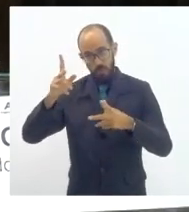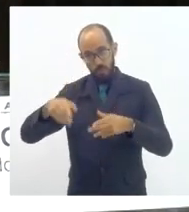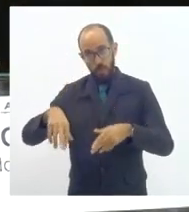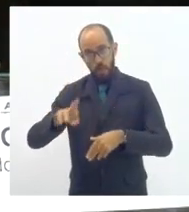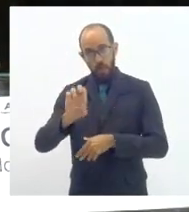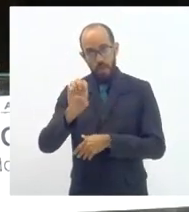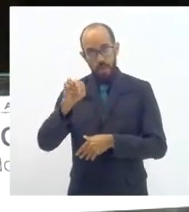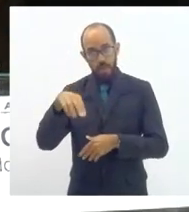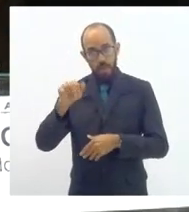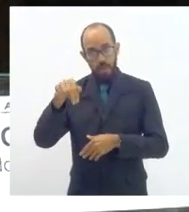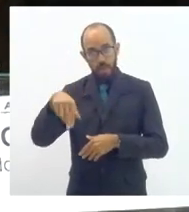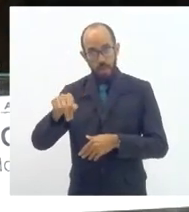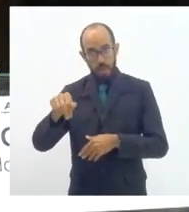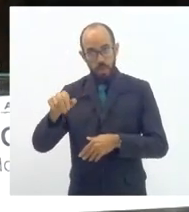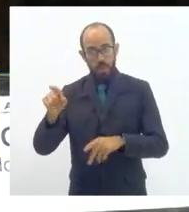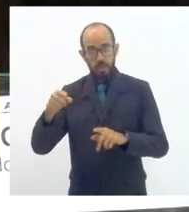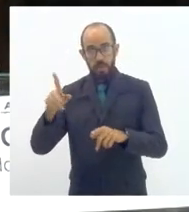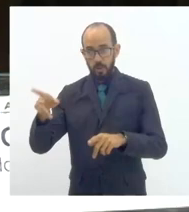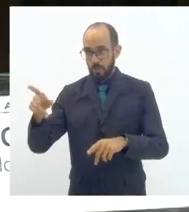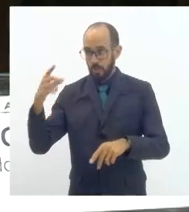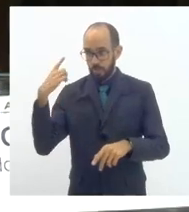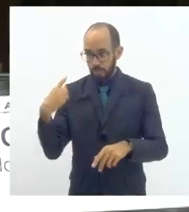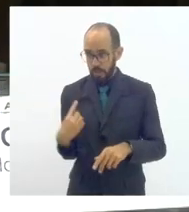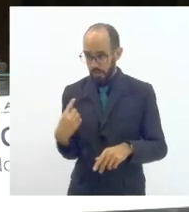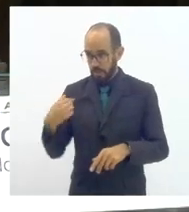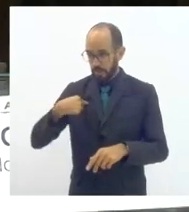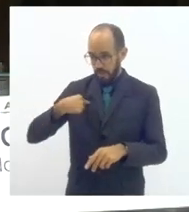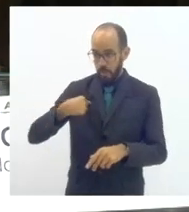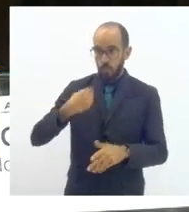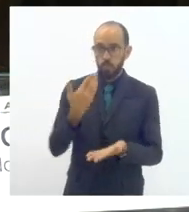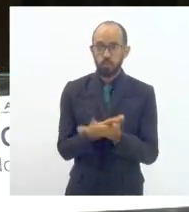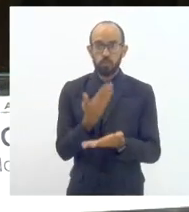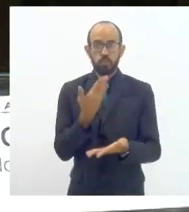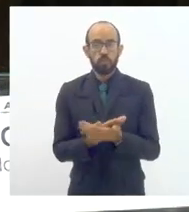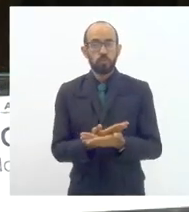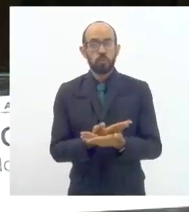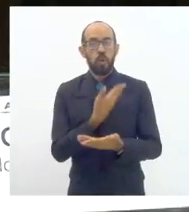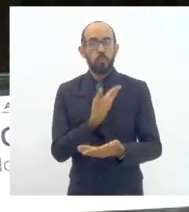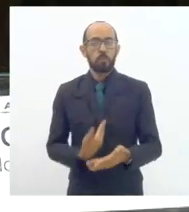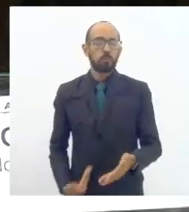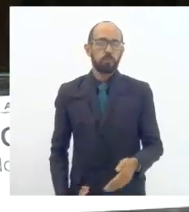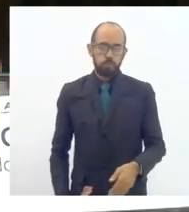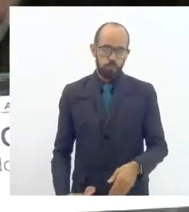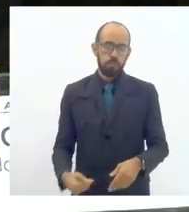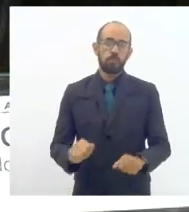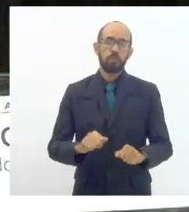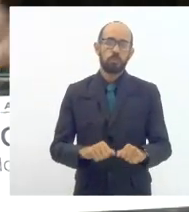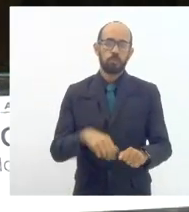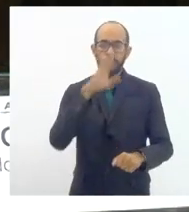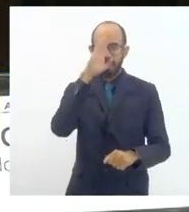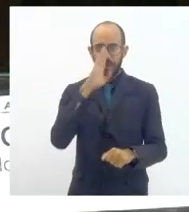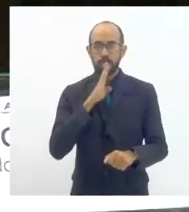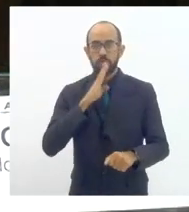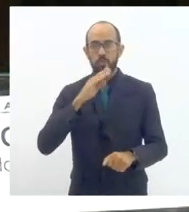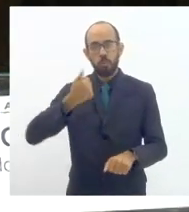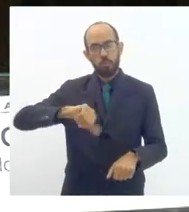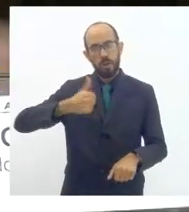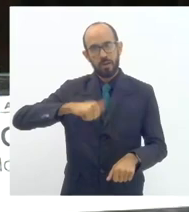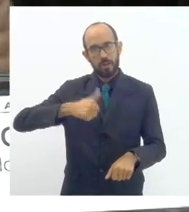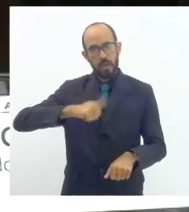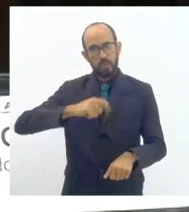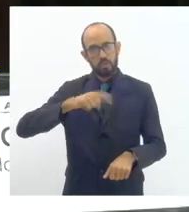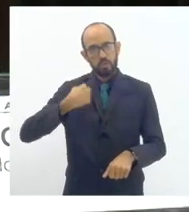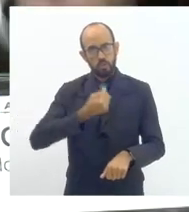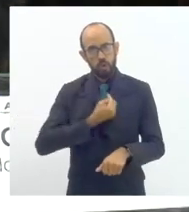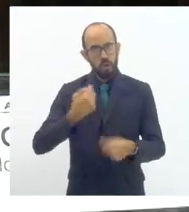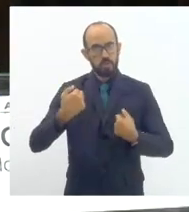Ferreirinha, assim como a Dani, assim como eu, vieram da escola pública gratuita de qualidade e que a gente